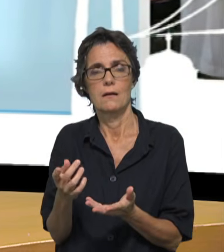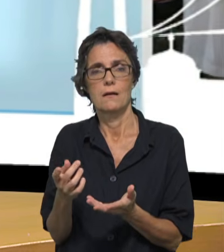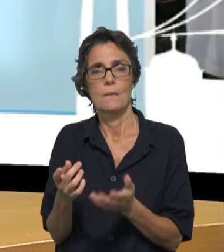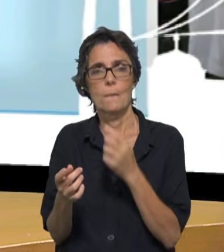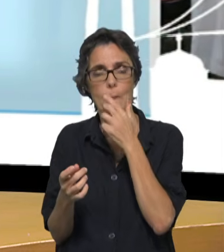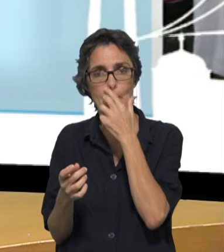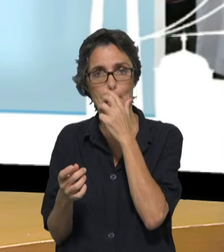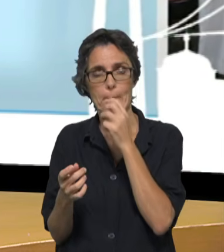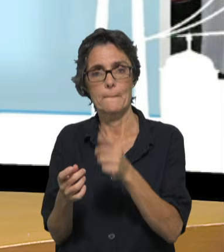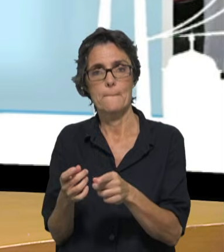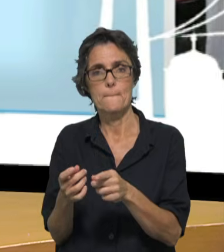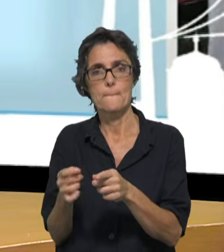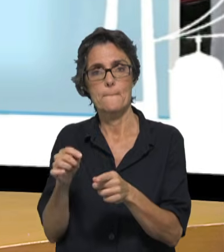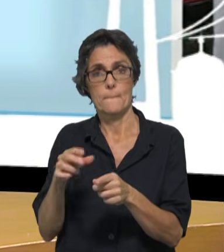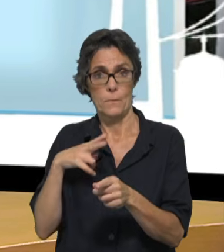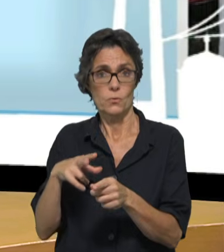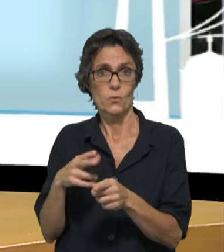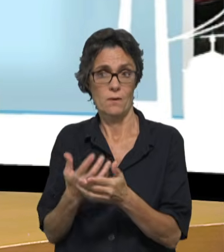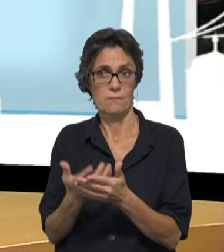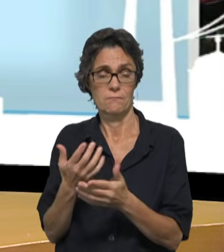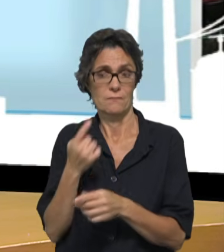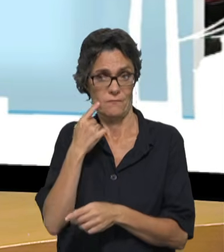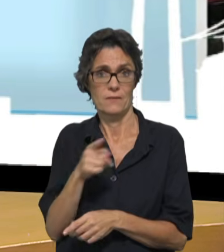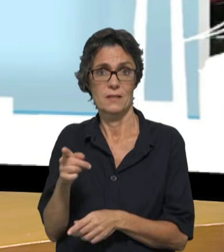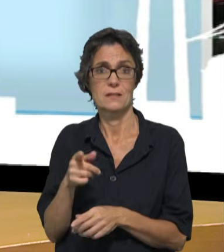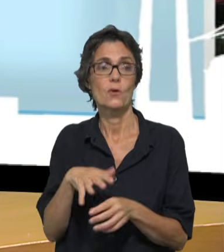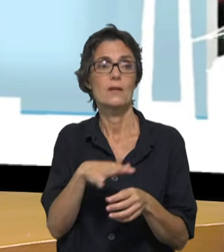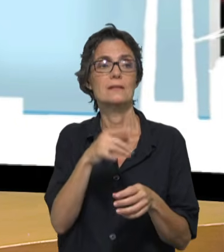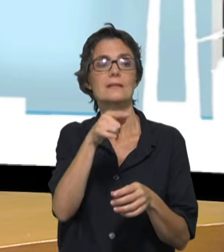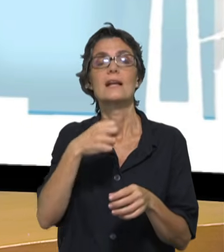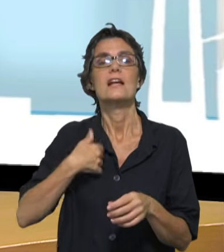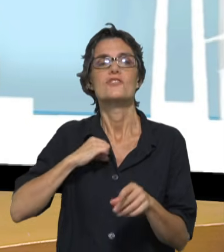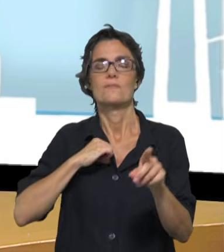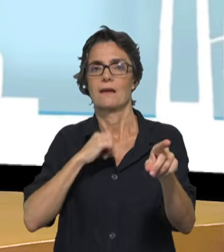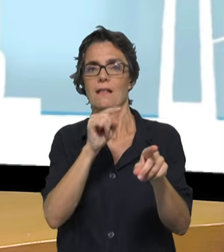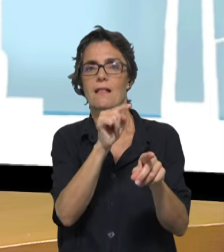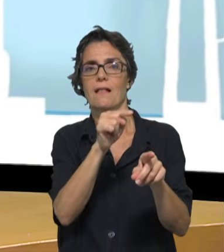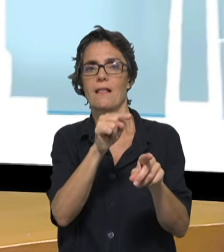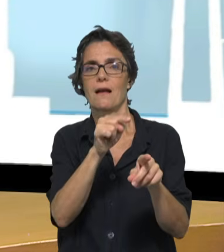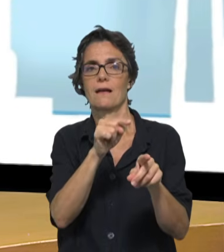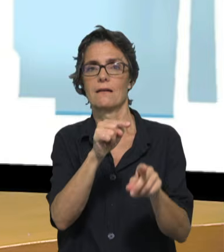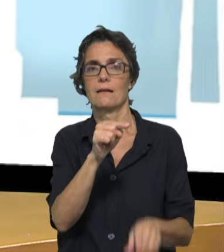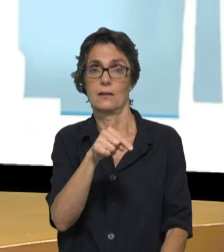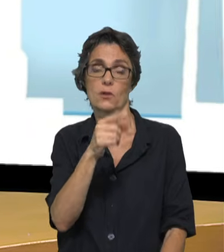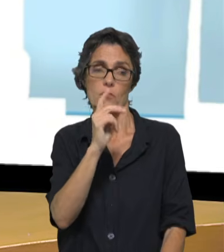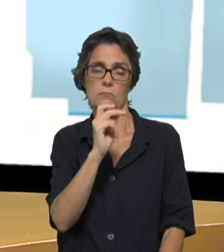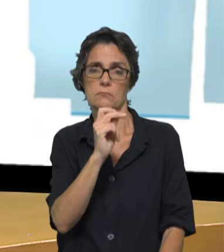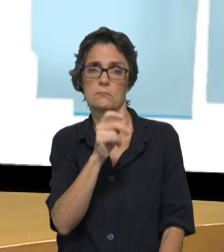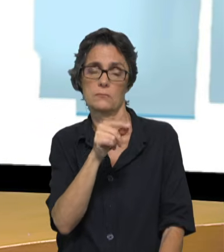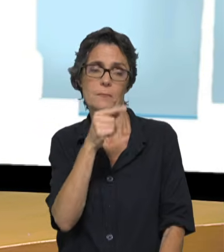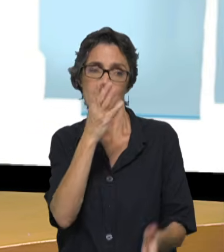Portugal. Curiosamente, a realidade de Espanha, onde eu vivo neste momento por questões